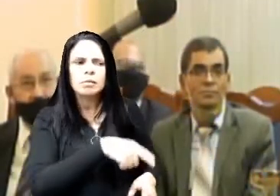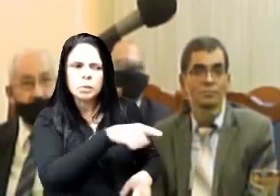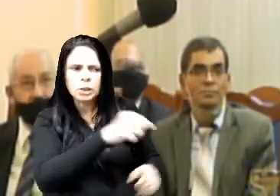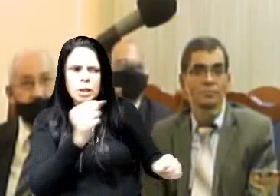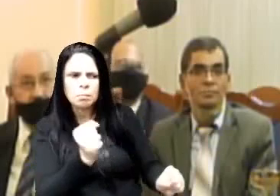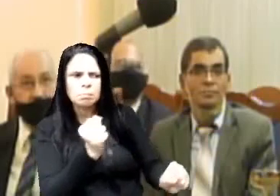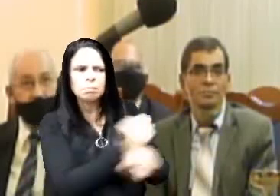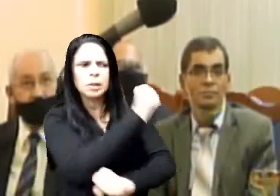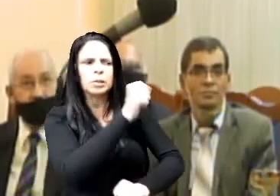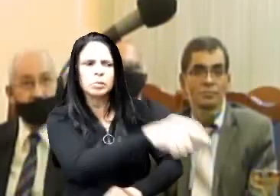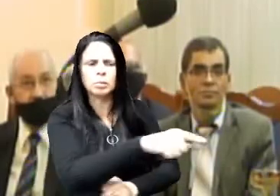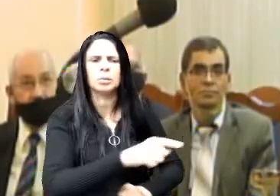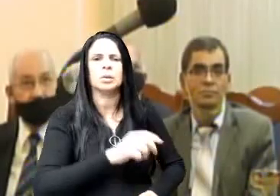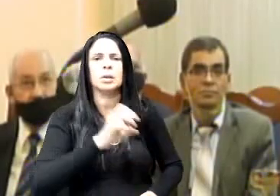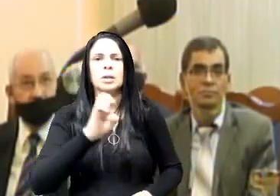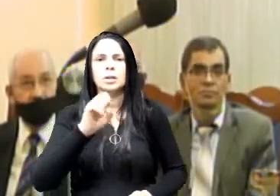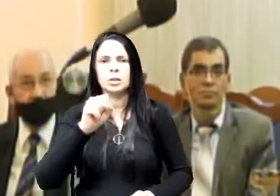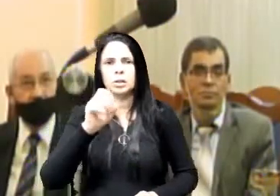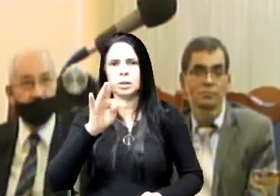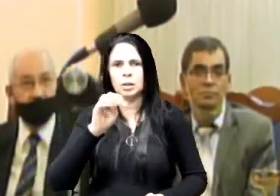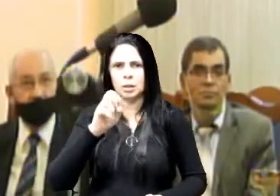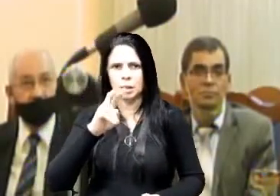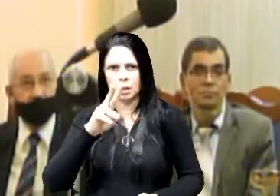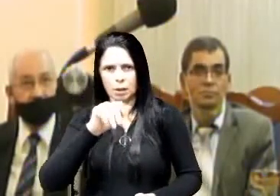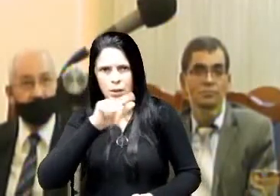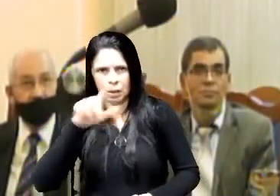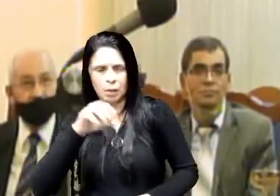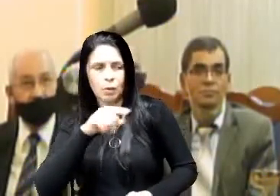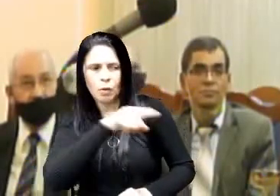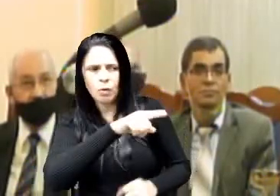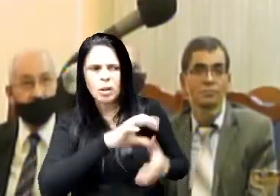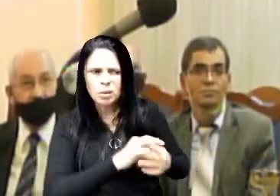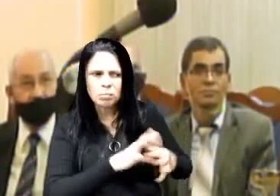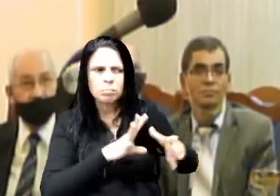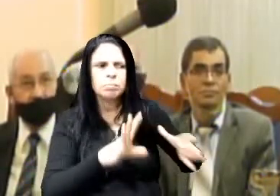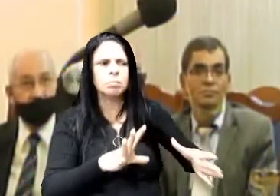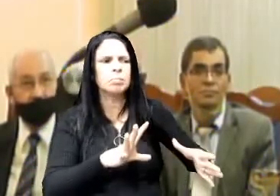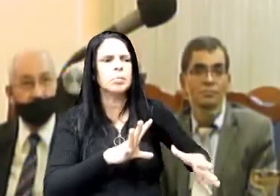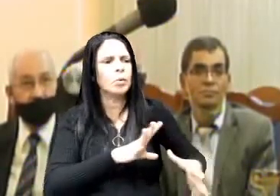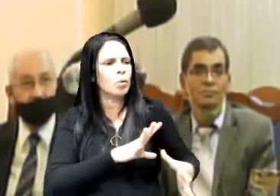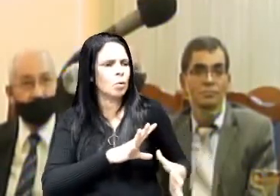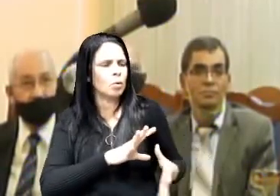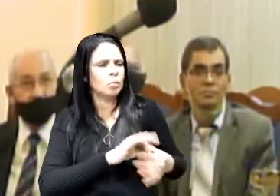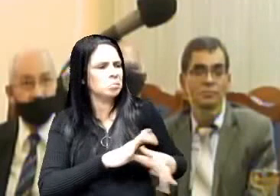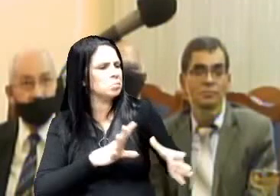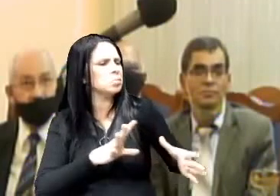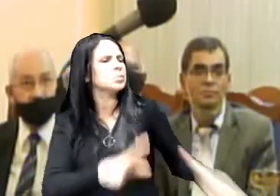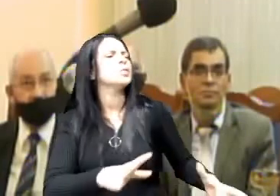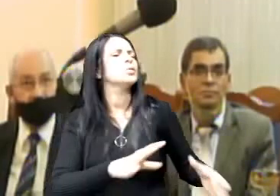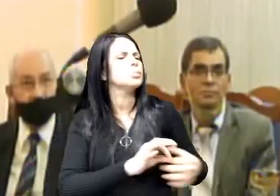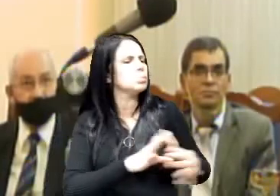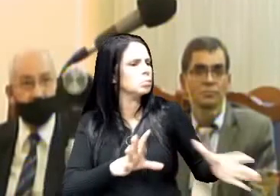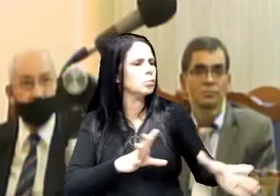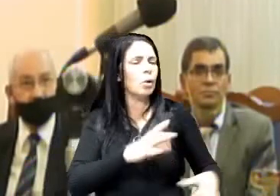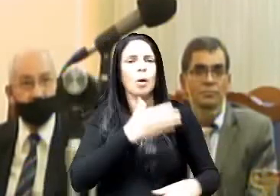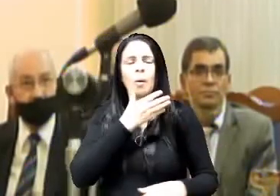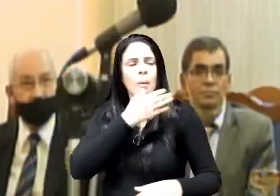matou Estevão. Você consentiu na morte do homem de Deus.